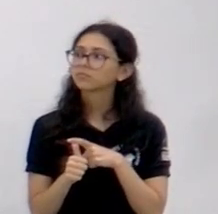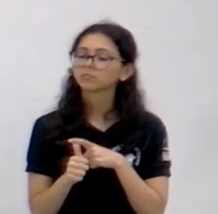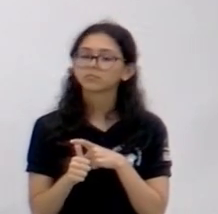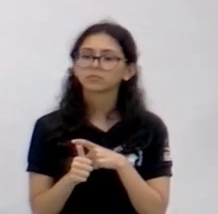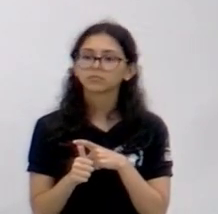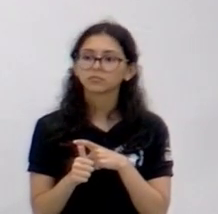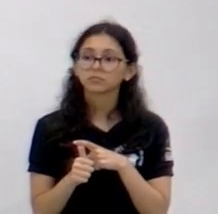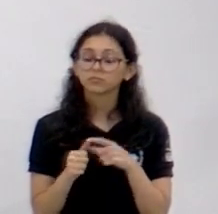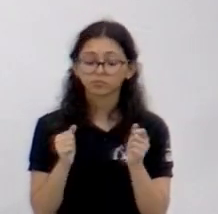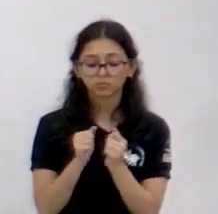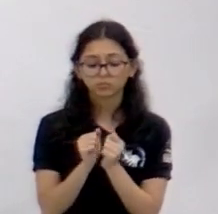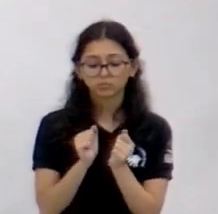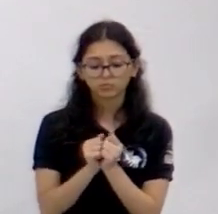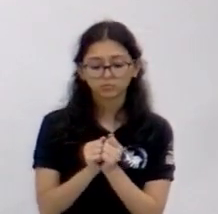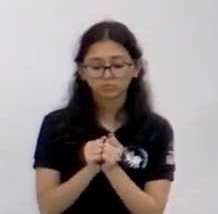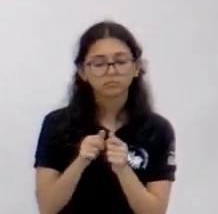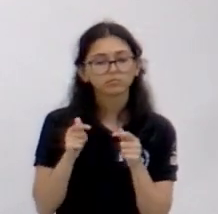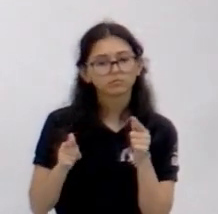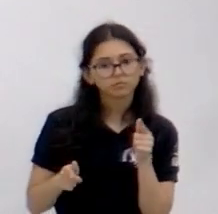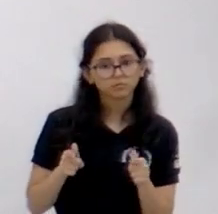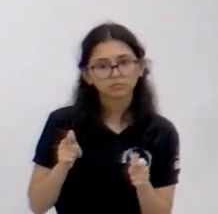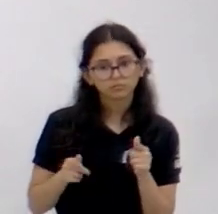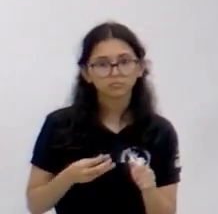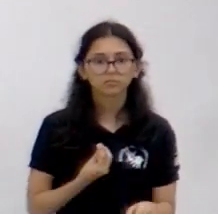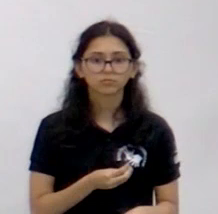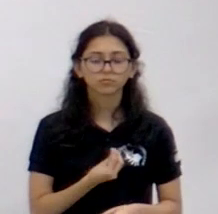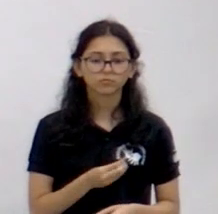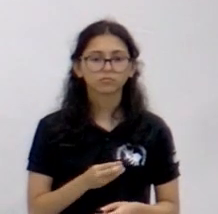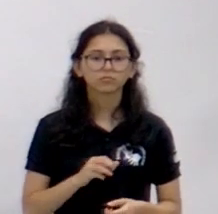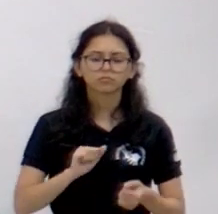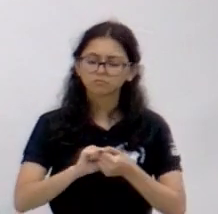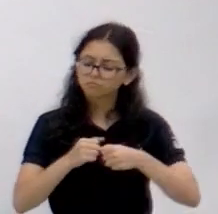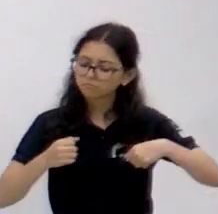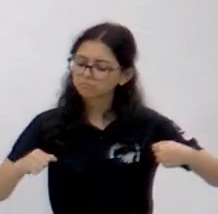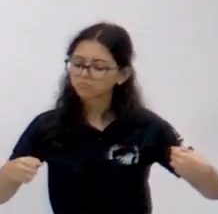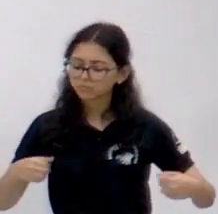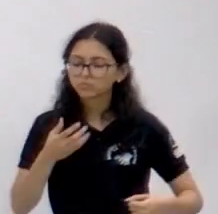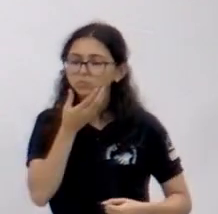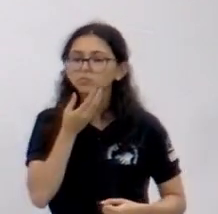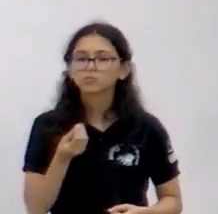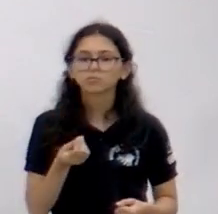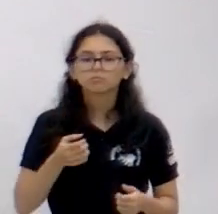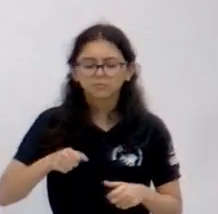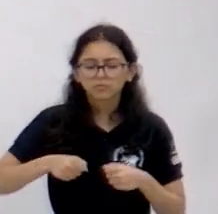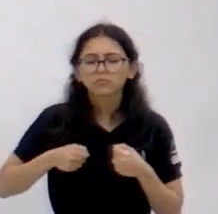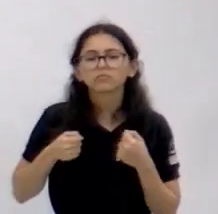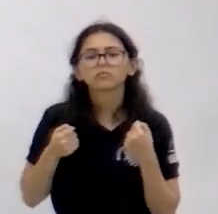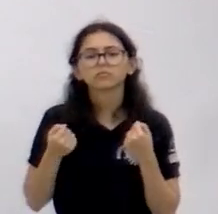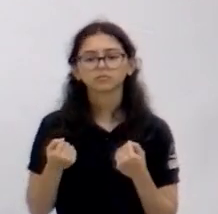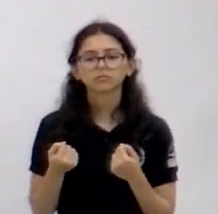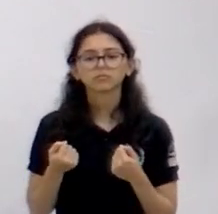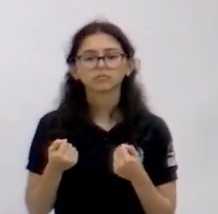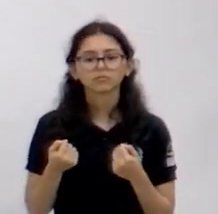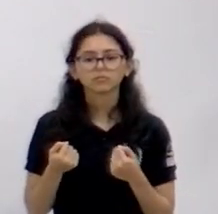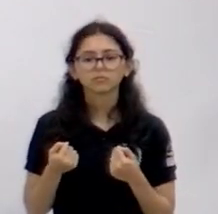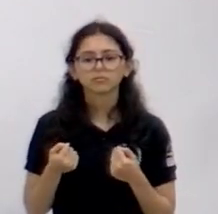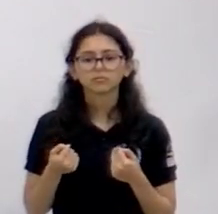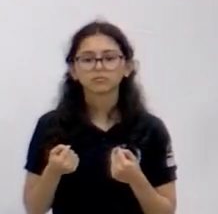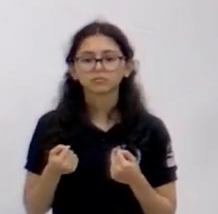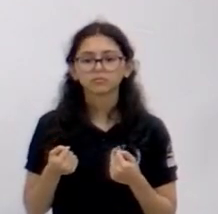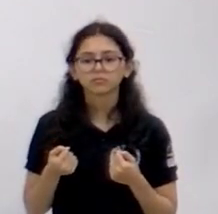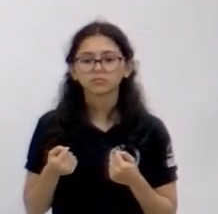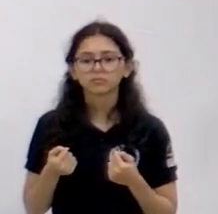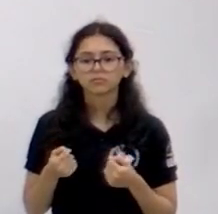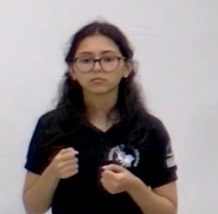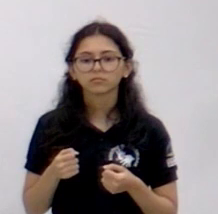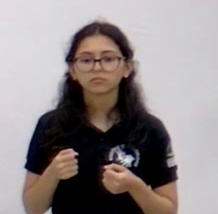de Gideão, é que a grandeza de um homem valente não é autenticada com ele, quando ele tem